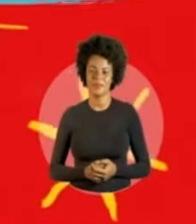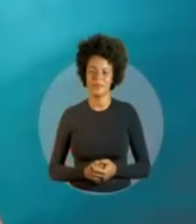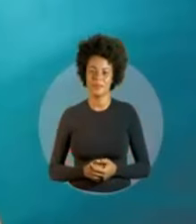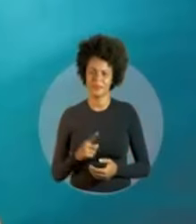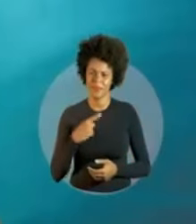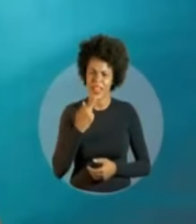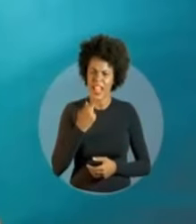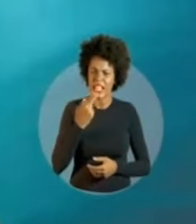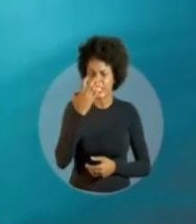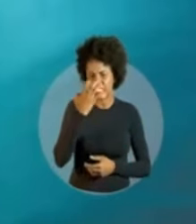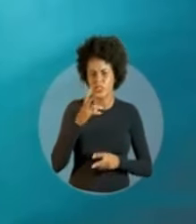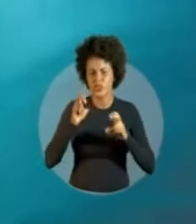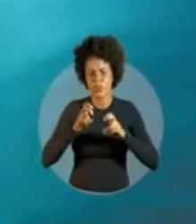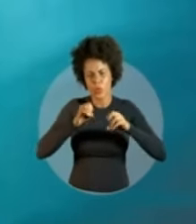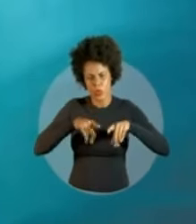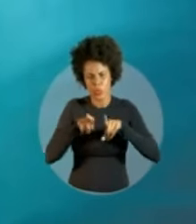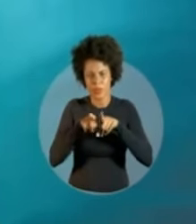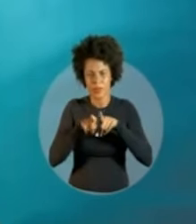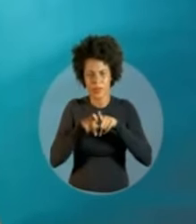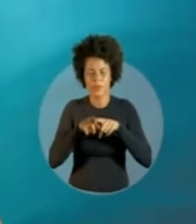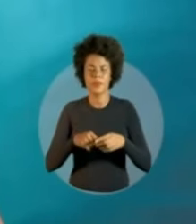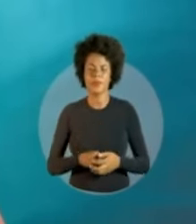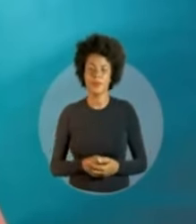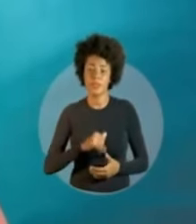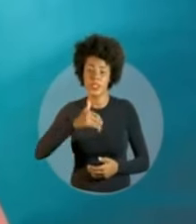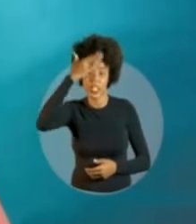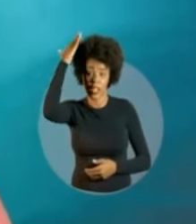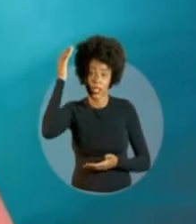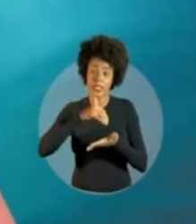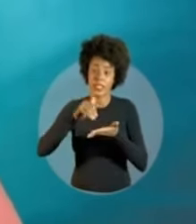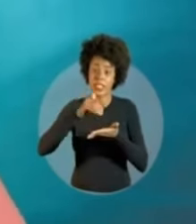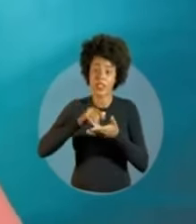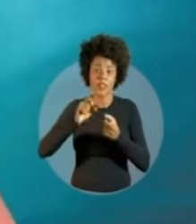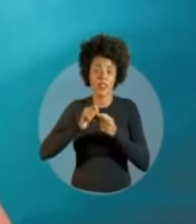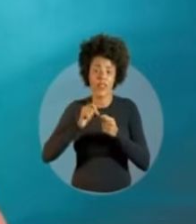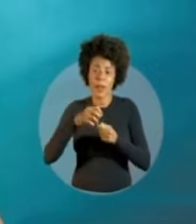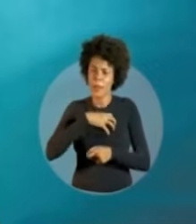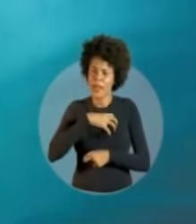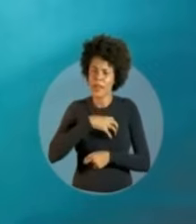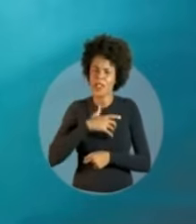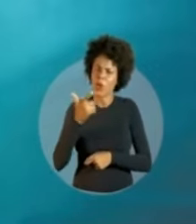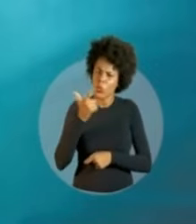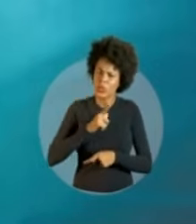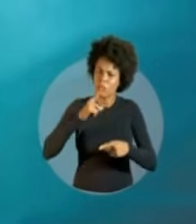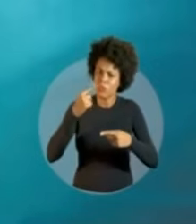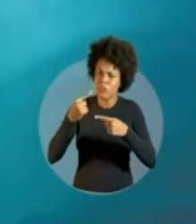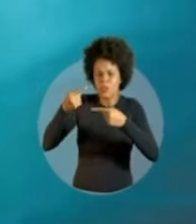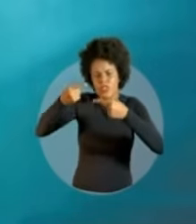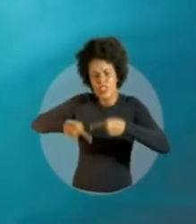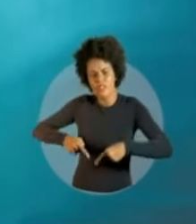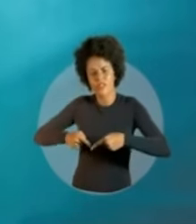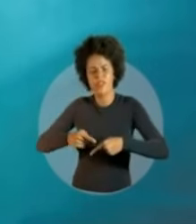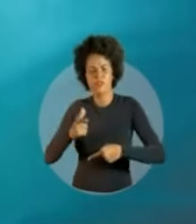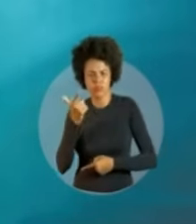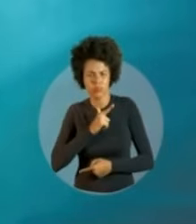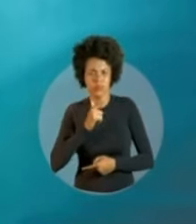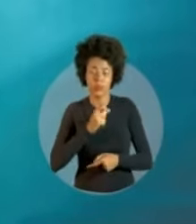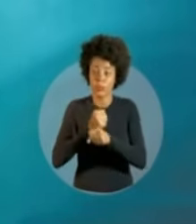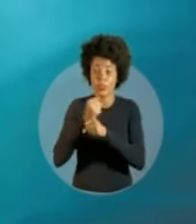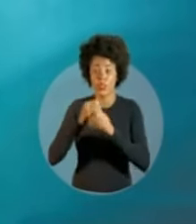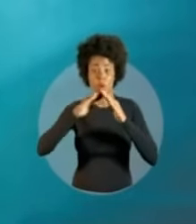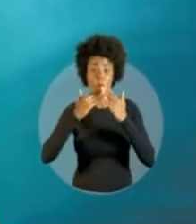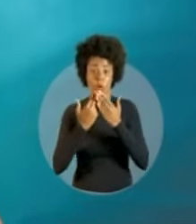Vamos falar sério sobre educação também? Jerônimo foi o secretário que fez a Bahia vencer grandes desafios. Construiu escolas